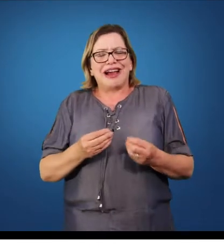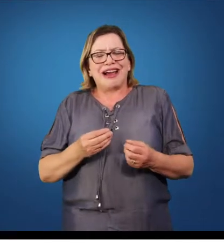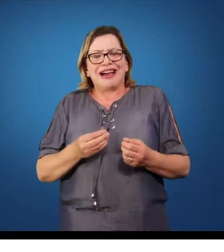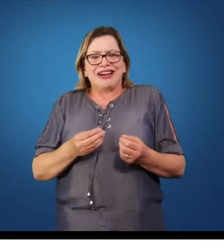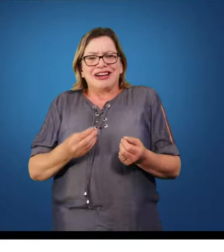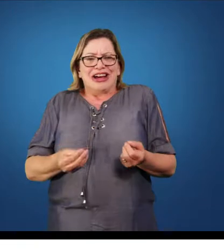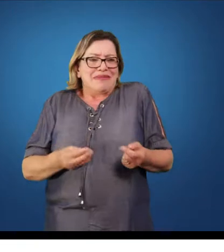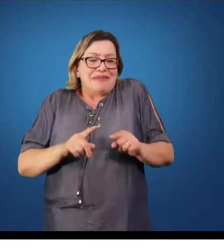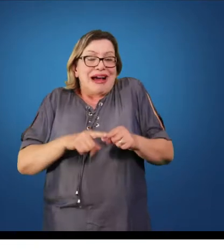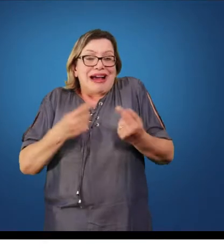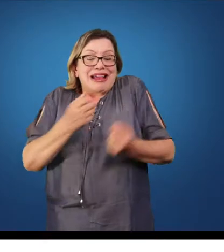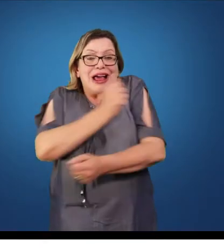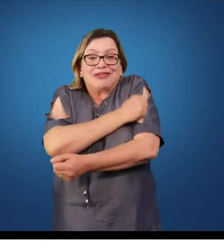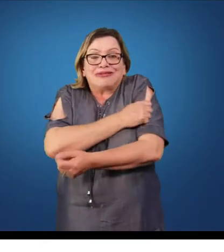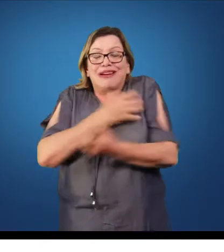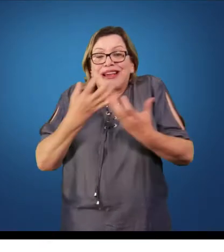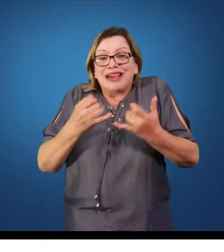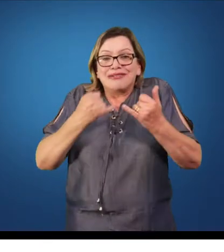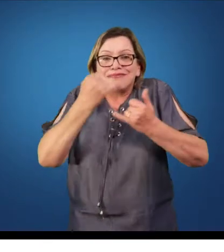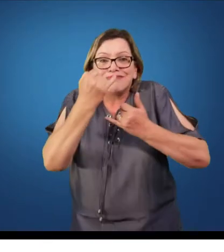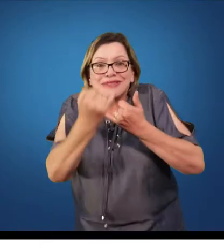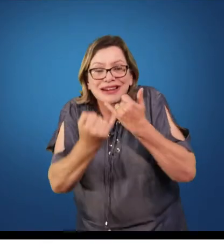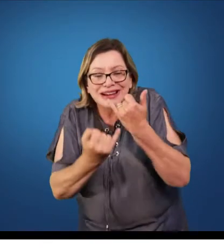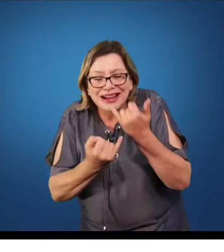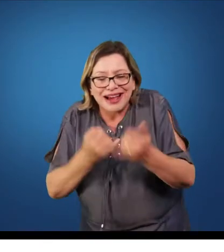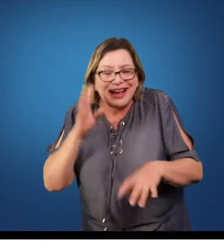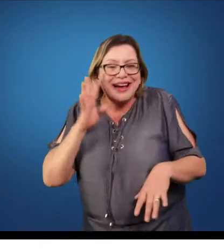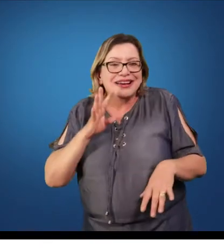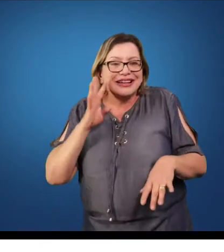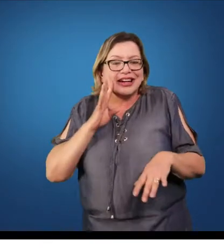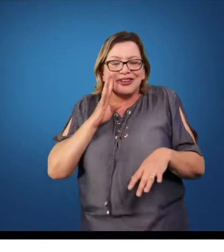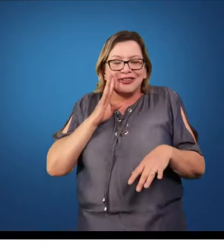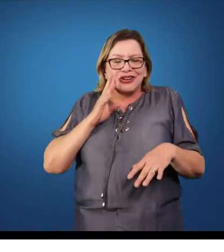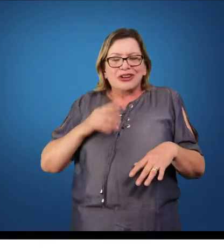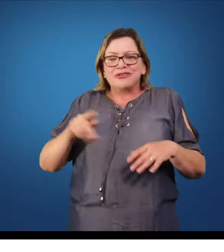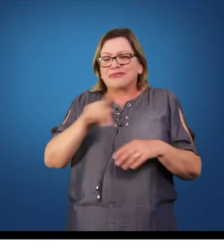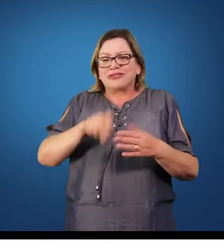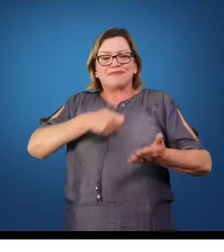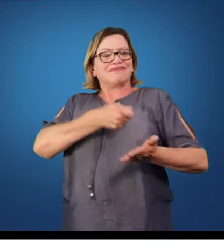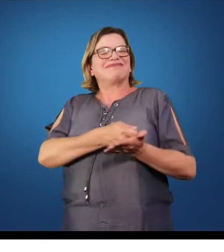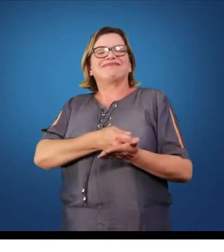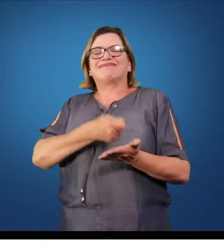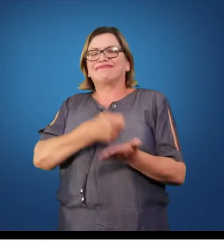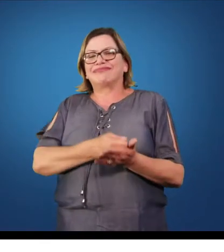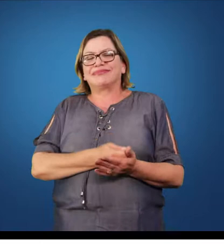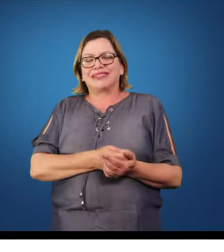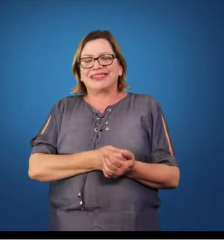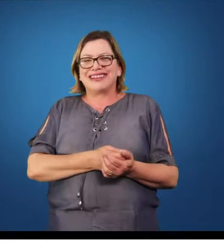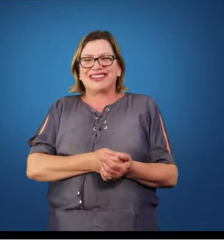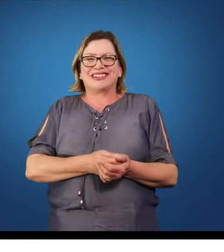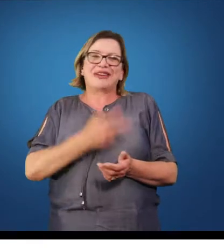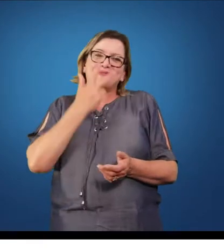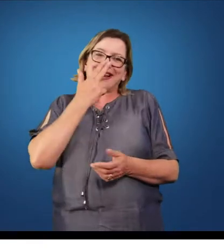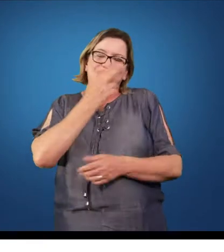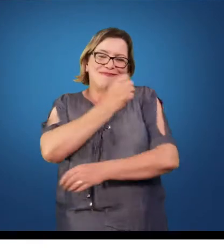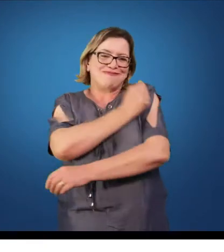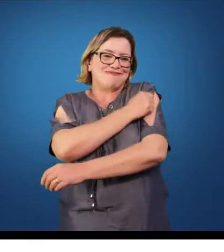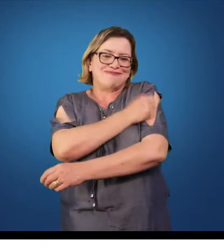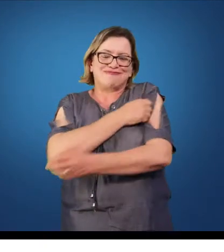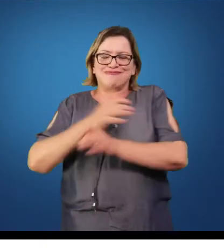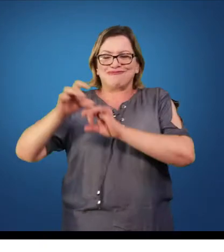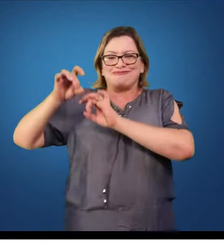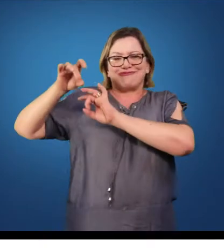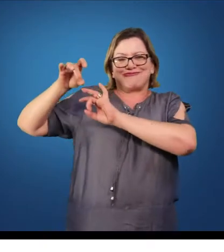divertir. Você chega com exigências técnicas, o que acontece? Ah, não quero mais saber dessa